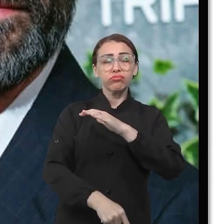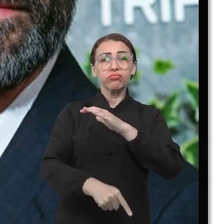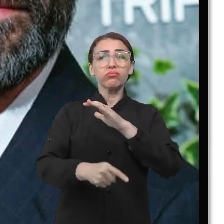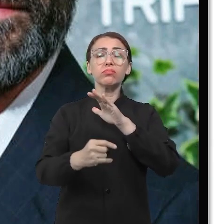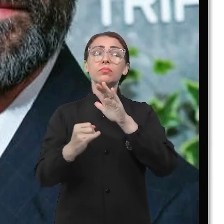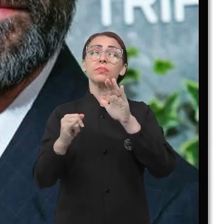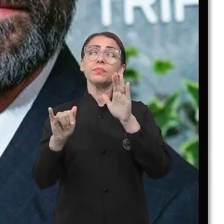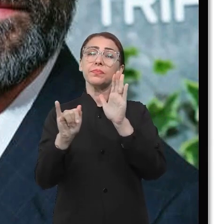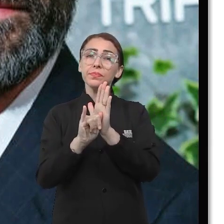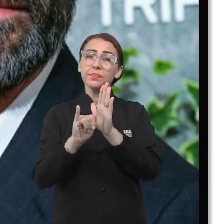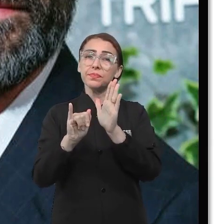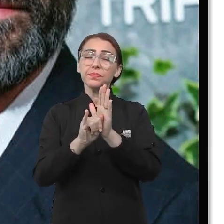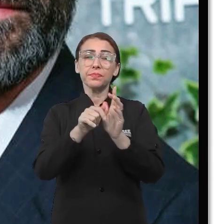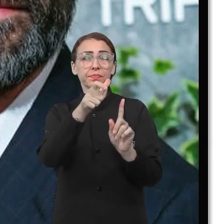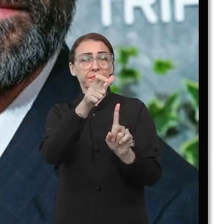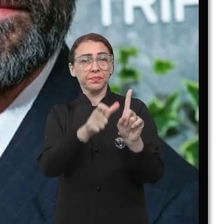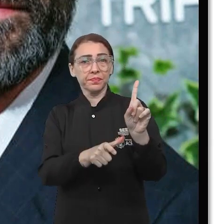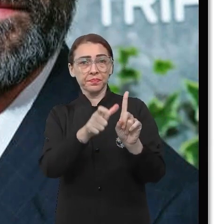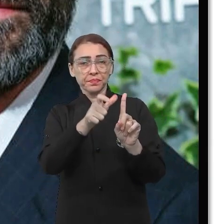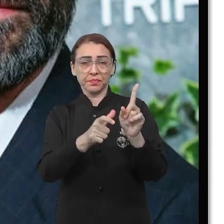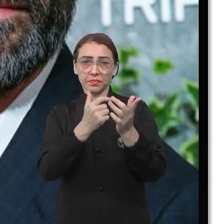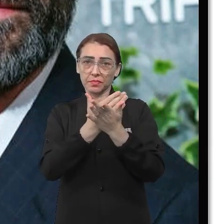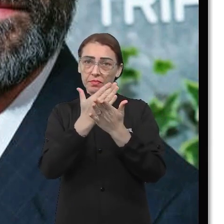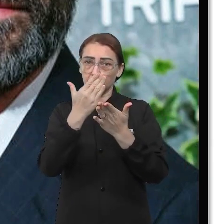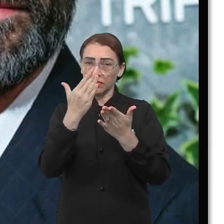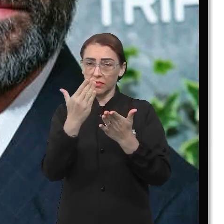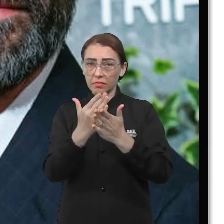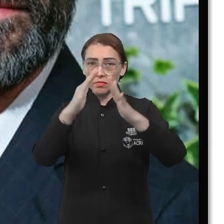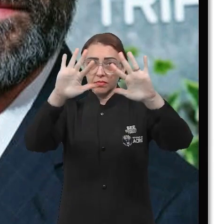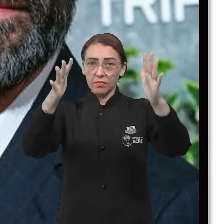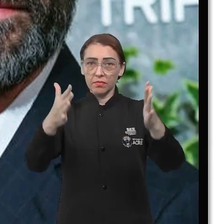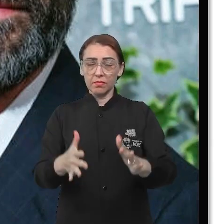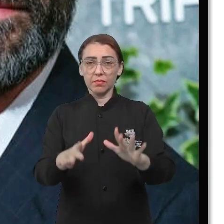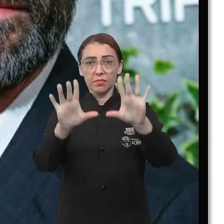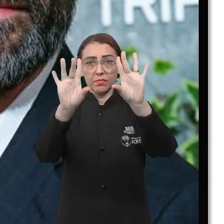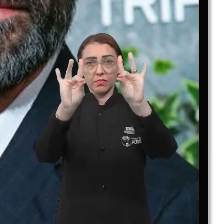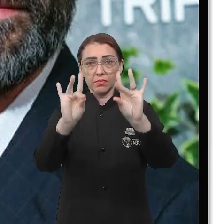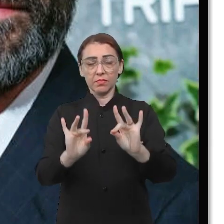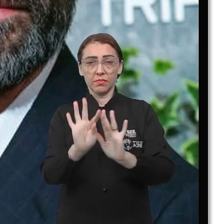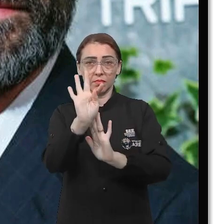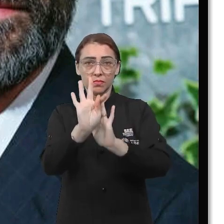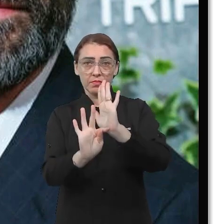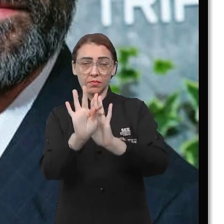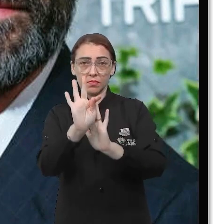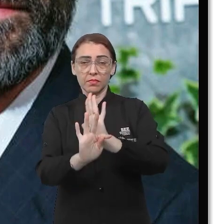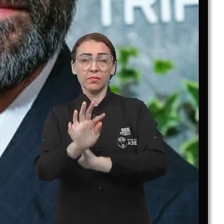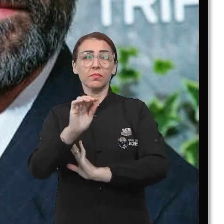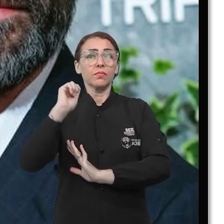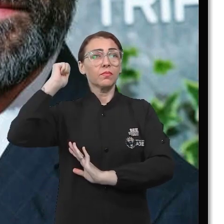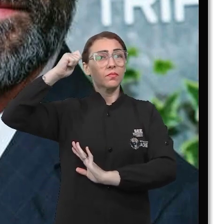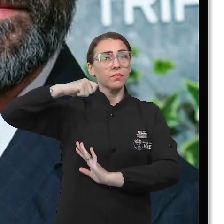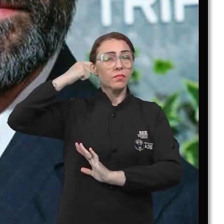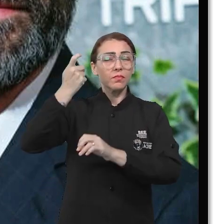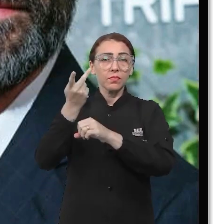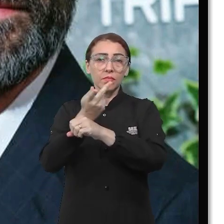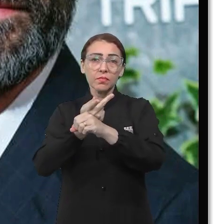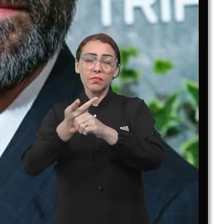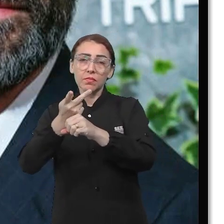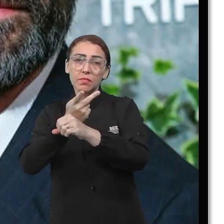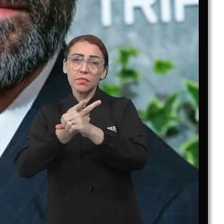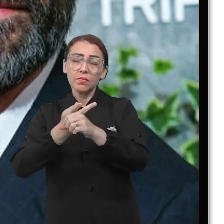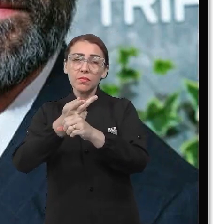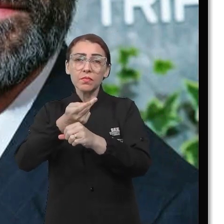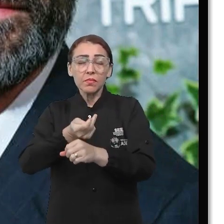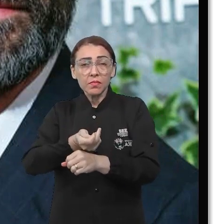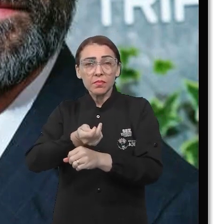identidade do personagem. Ela começa com a análise detalhada do texto, onde o ator deve buscar pistas sobre